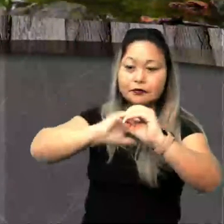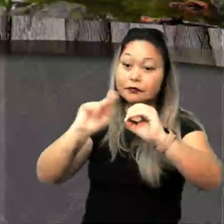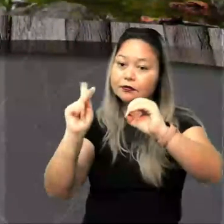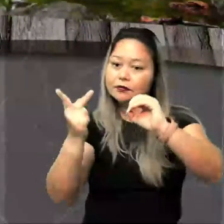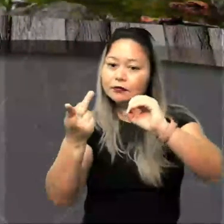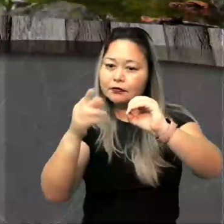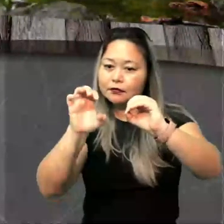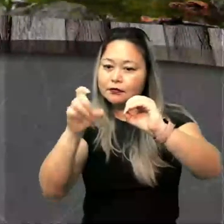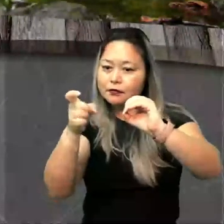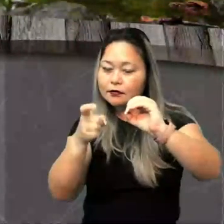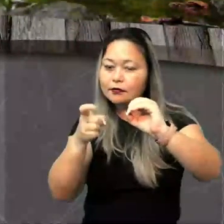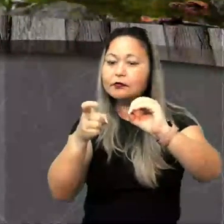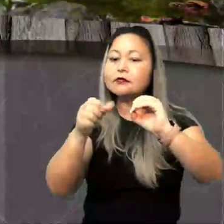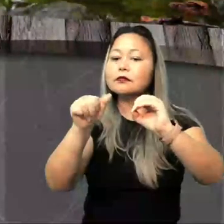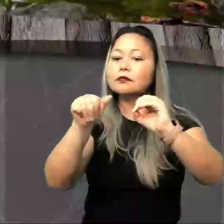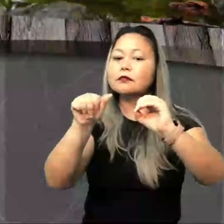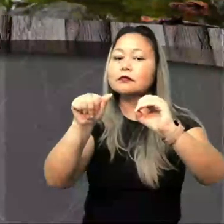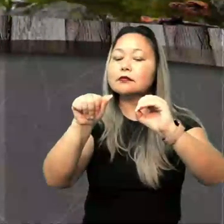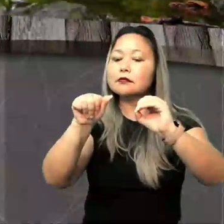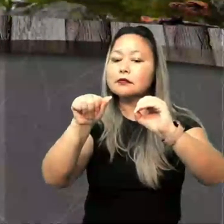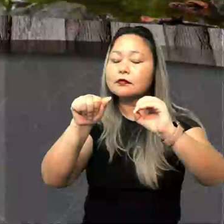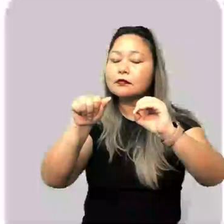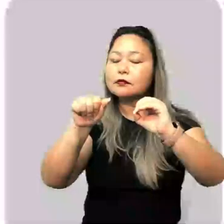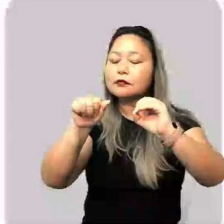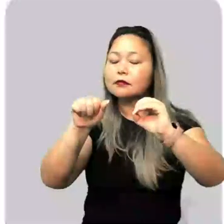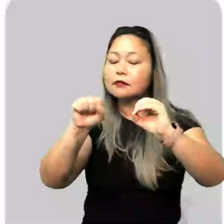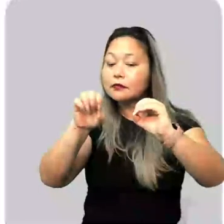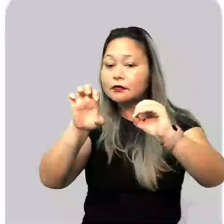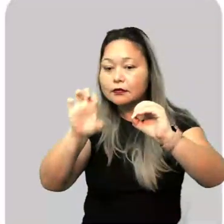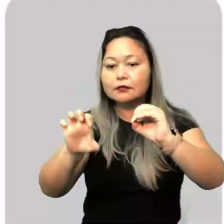hexose. Ok? Vamos para a nossa segunda.